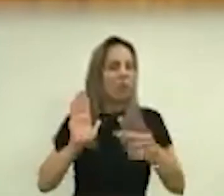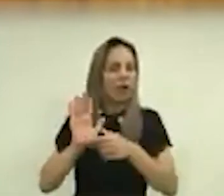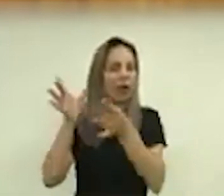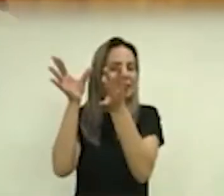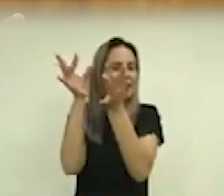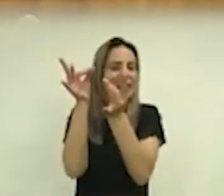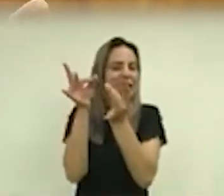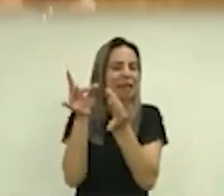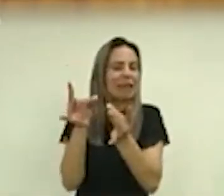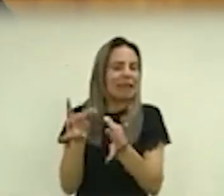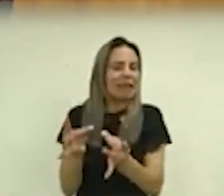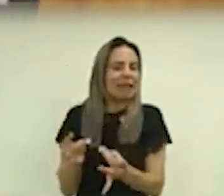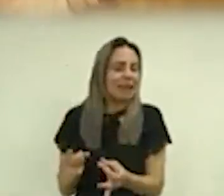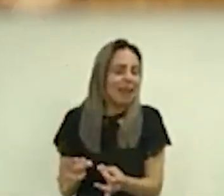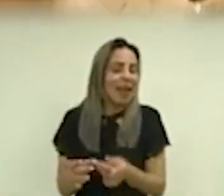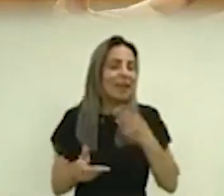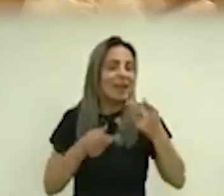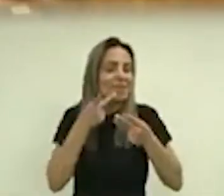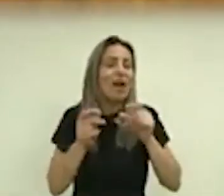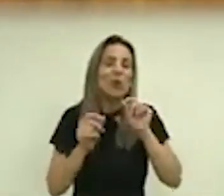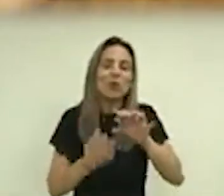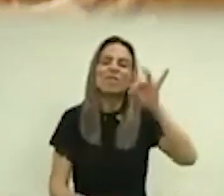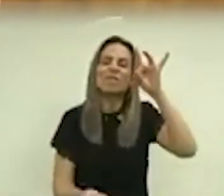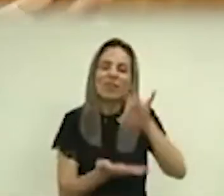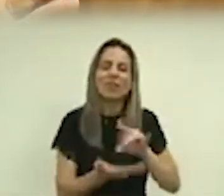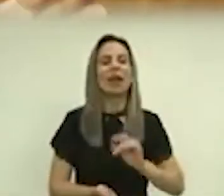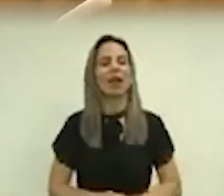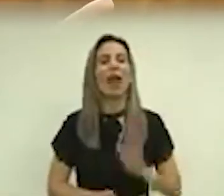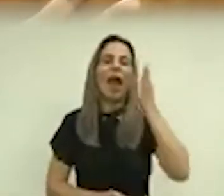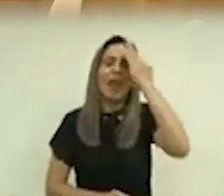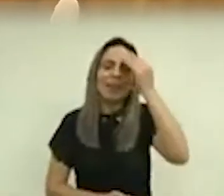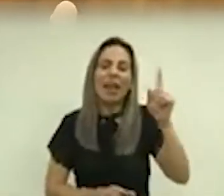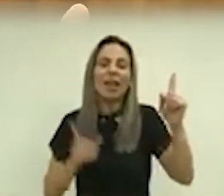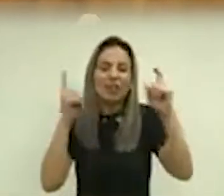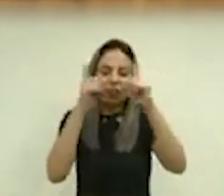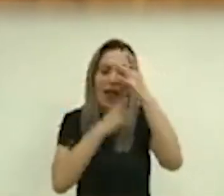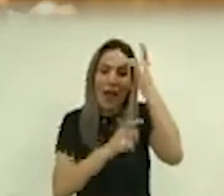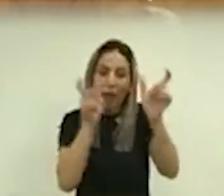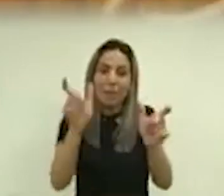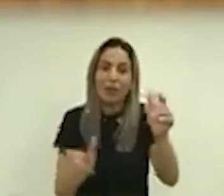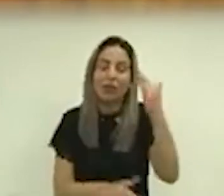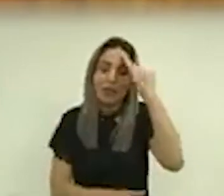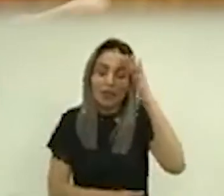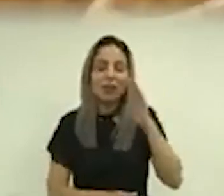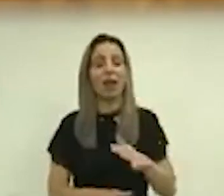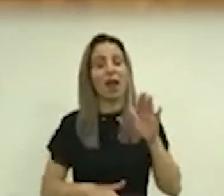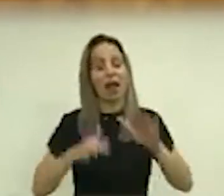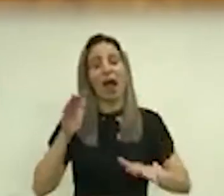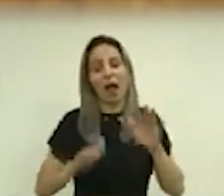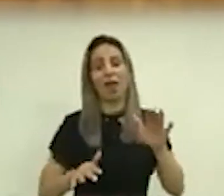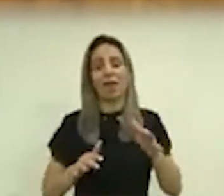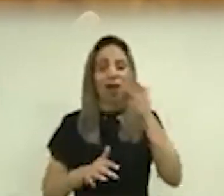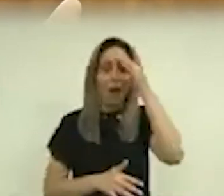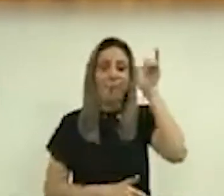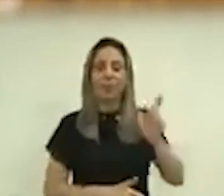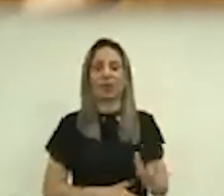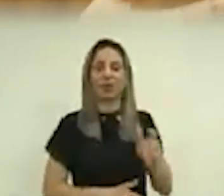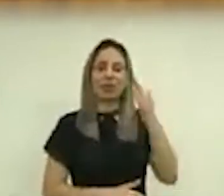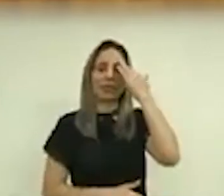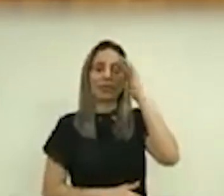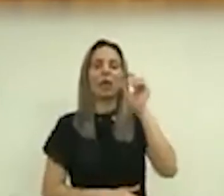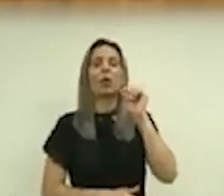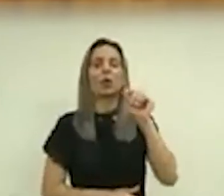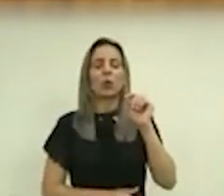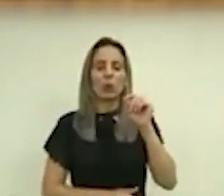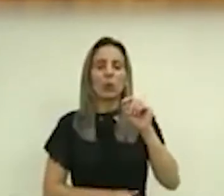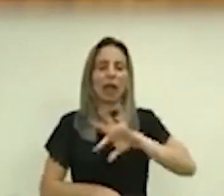destrinchado, um projeto que fala o que é realmente, eu sei que é difícil para as pessoas entenderem, é difícil até para quem tem algum tipo de noção do que seria